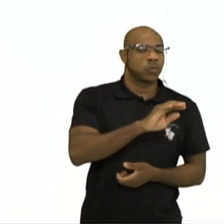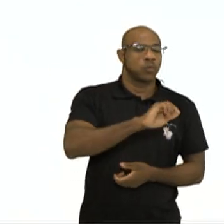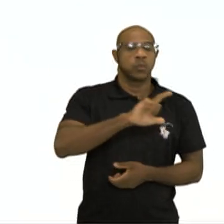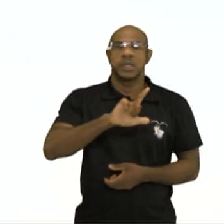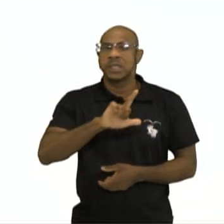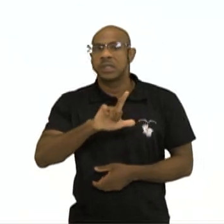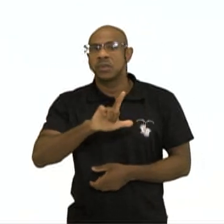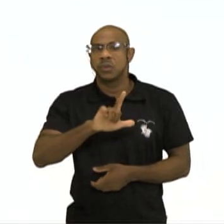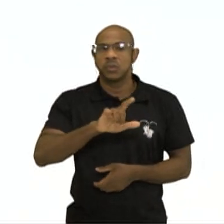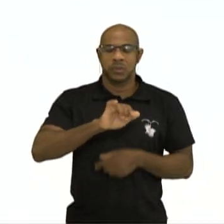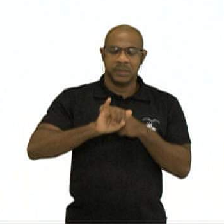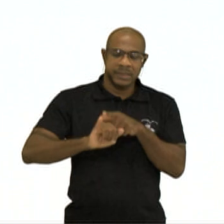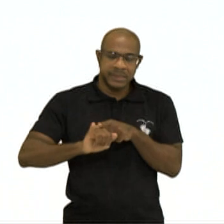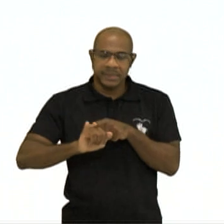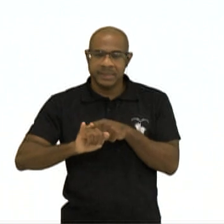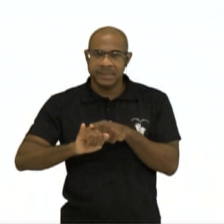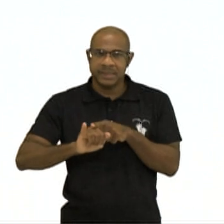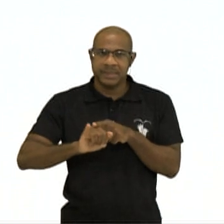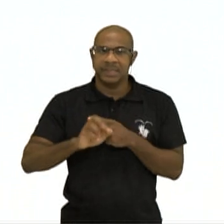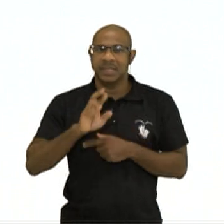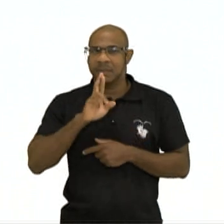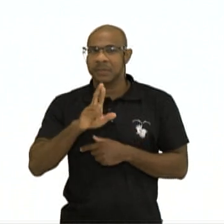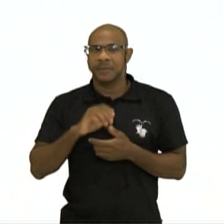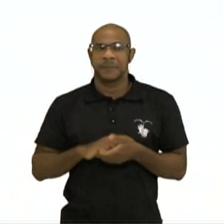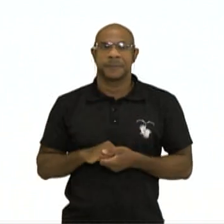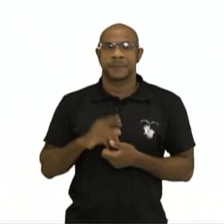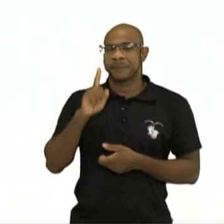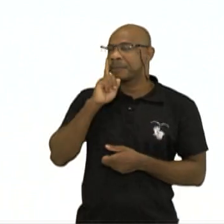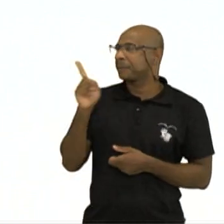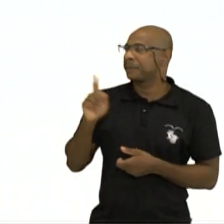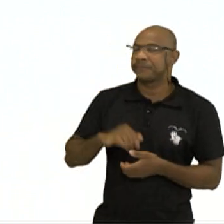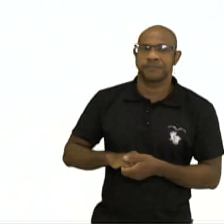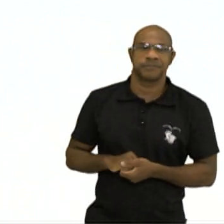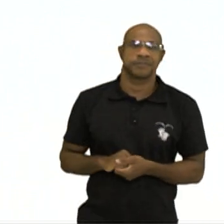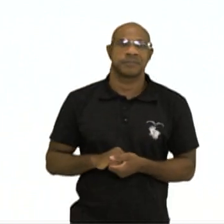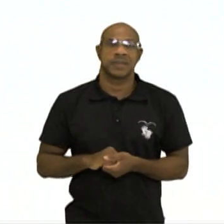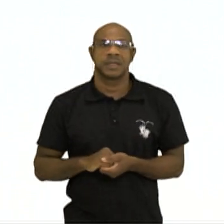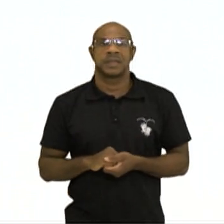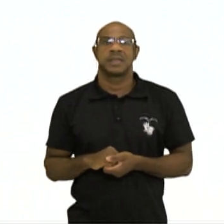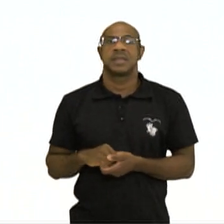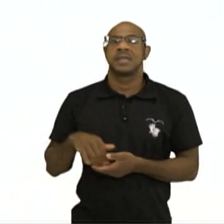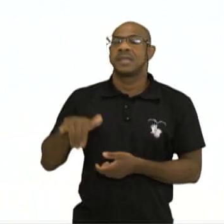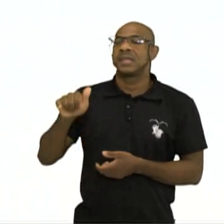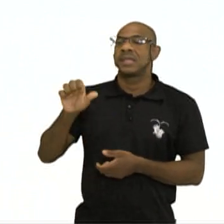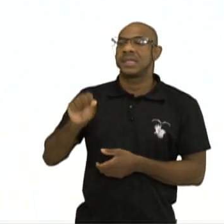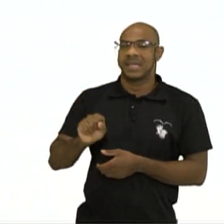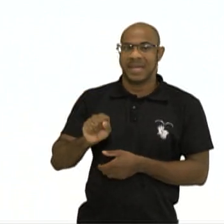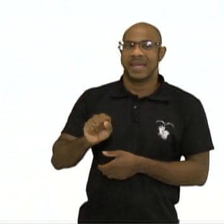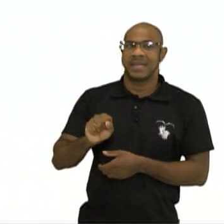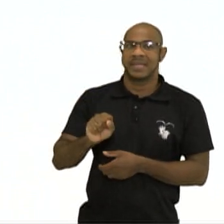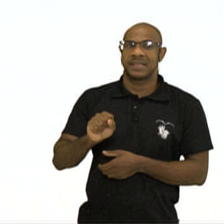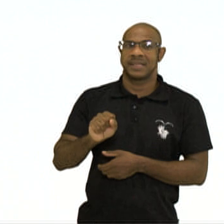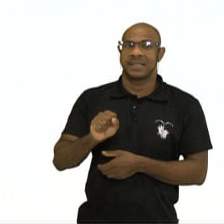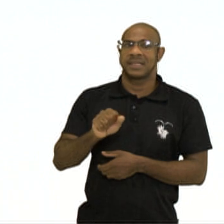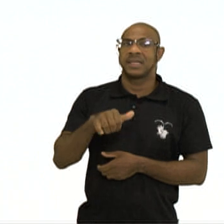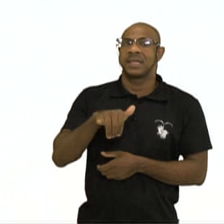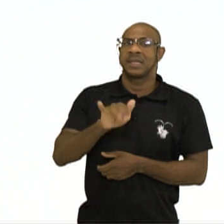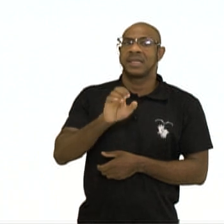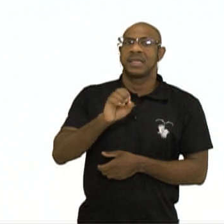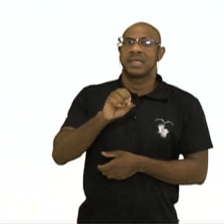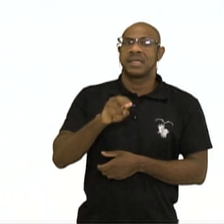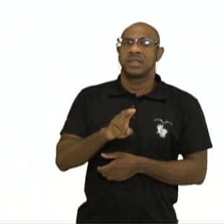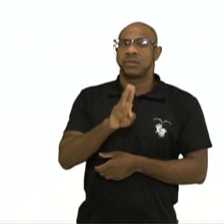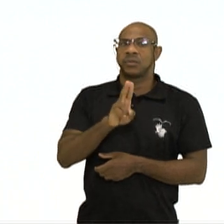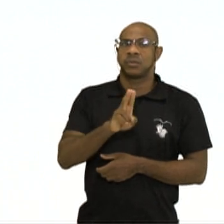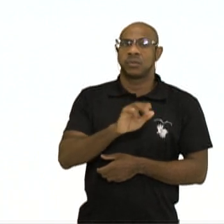verbo com o significado da sentença. E a resposta pode ser yes, you will. No, you won't. Como